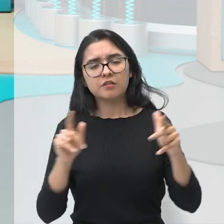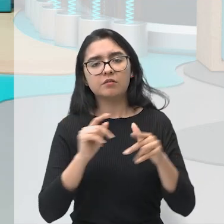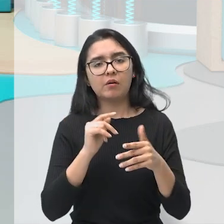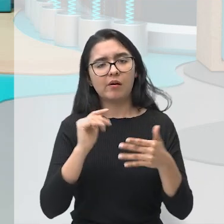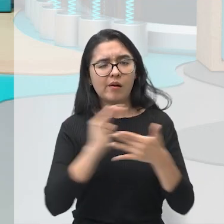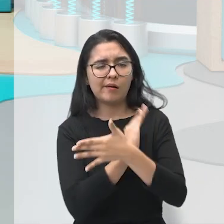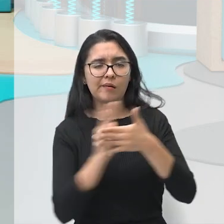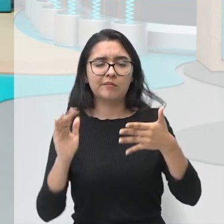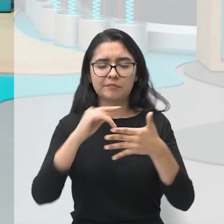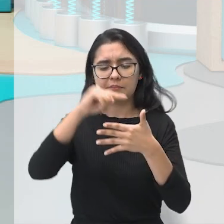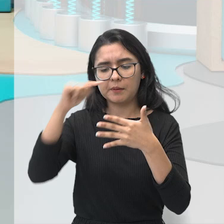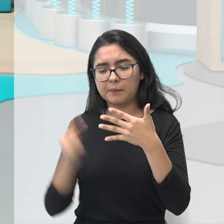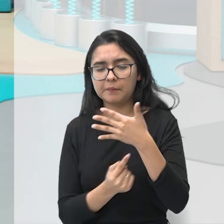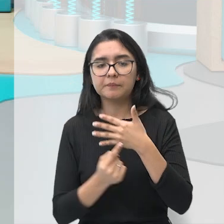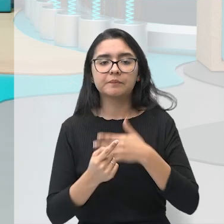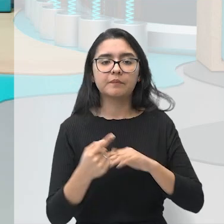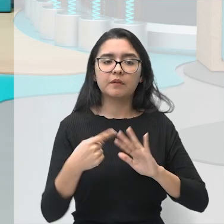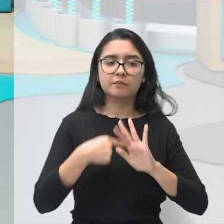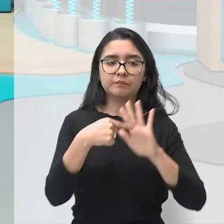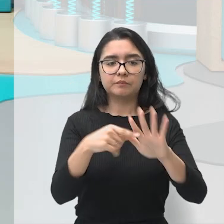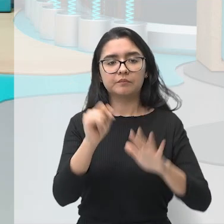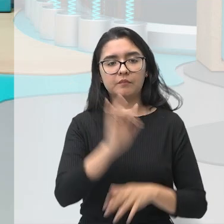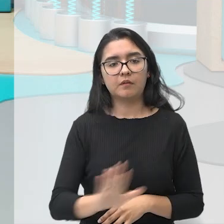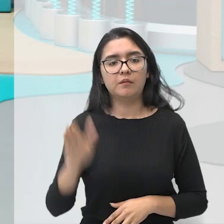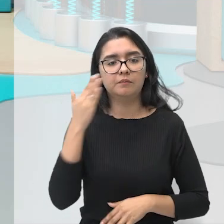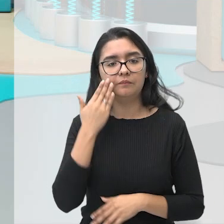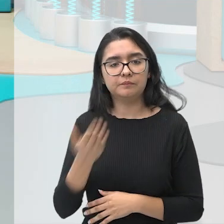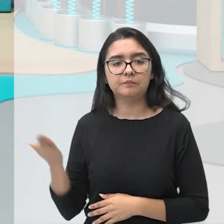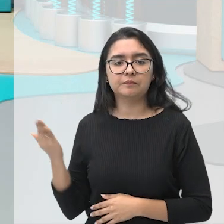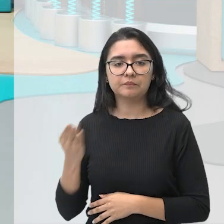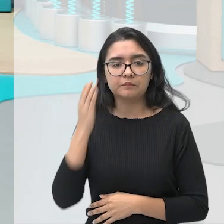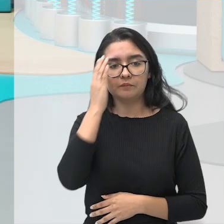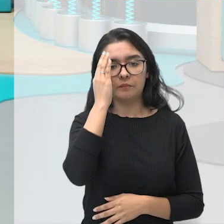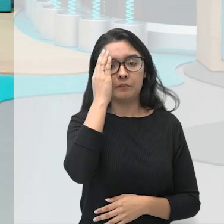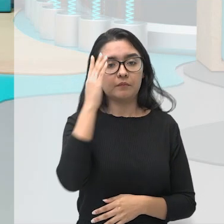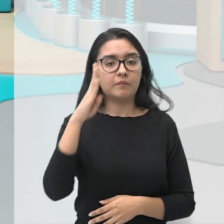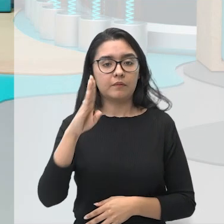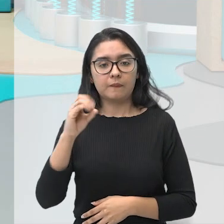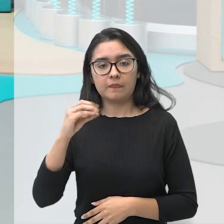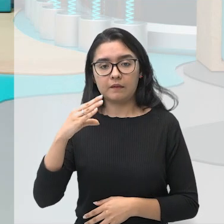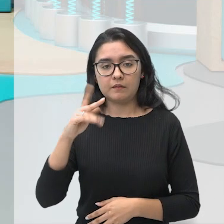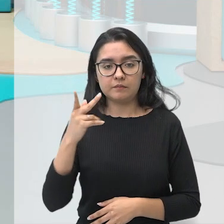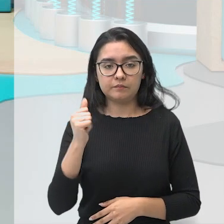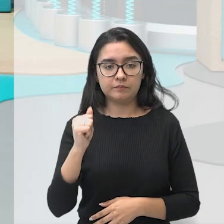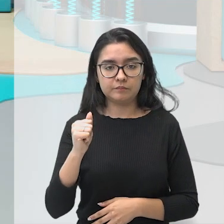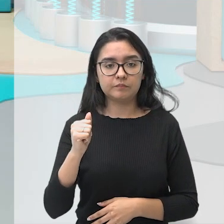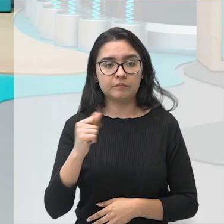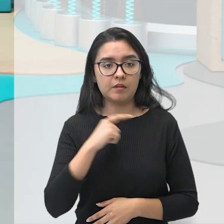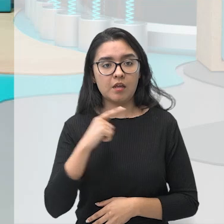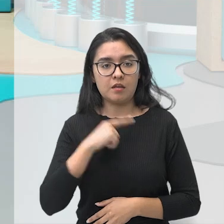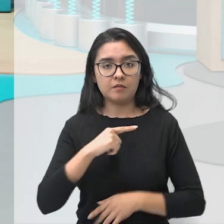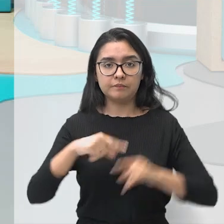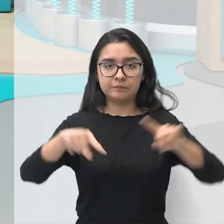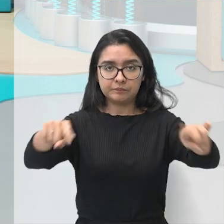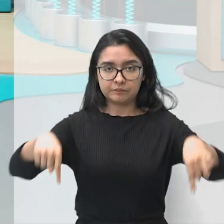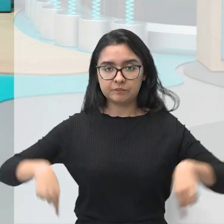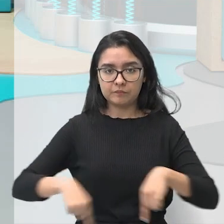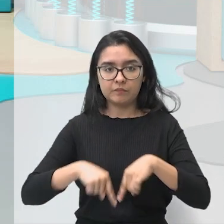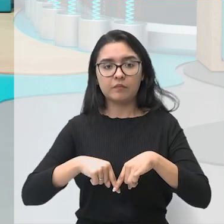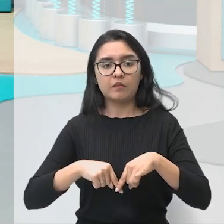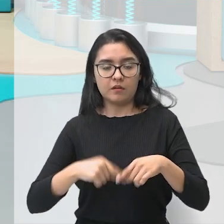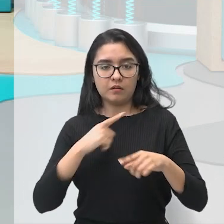só, trouxe aqui um conjunto de imagens para vocês observarem. A bocha, ela é jogada nesse campo aí, olha.